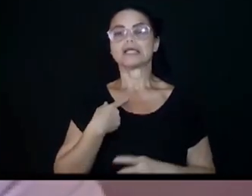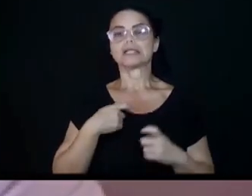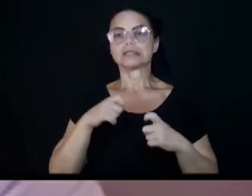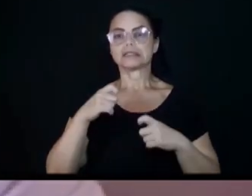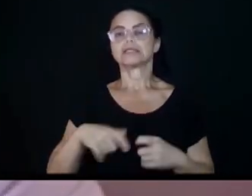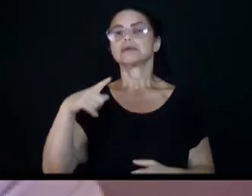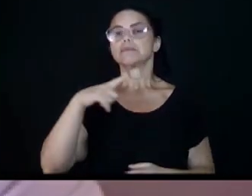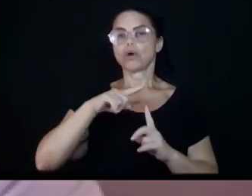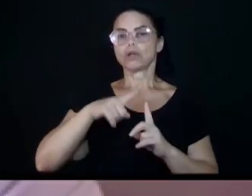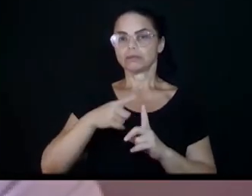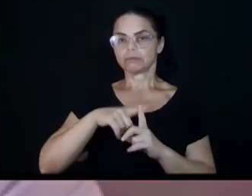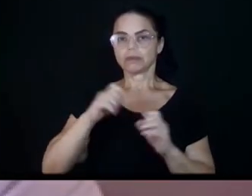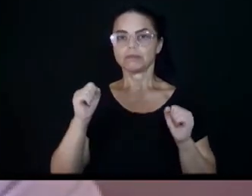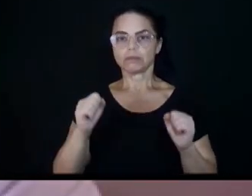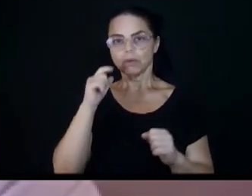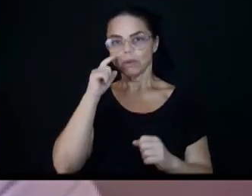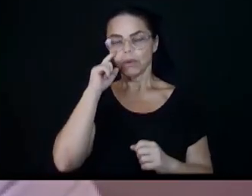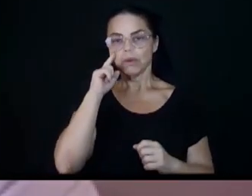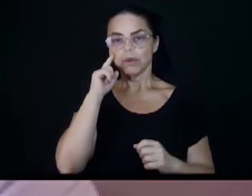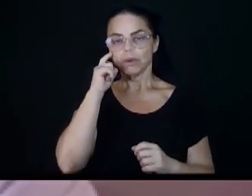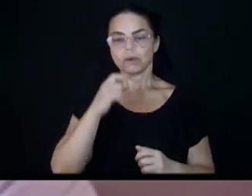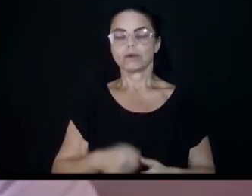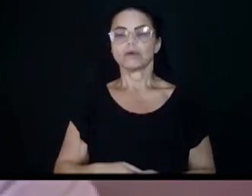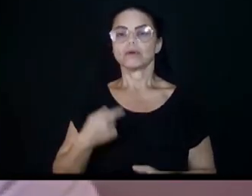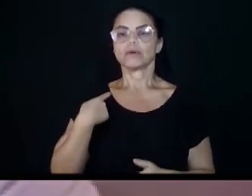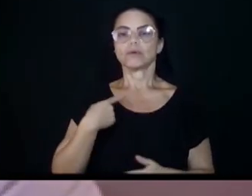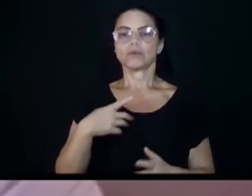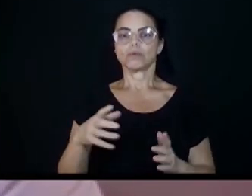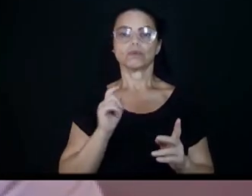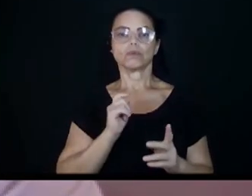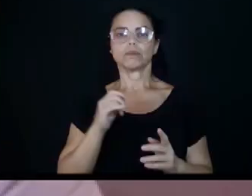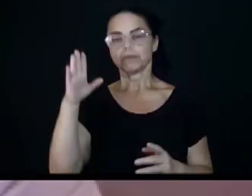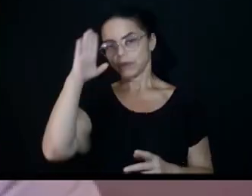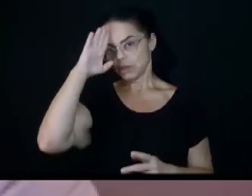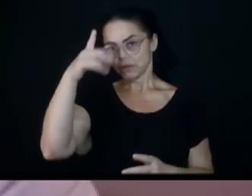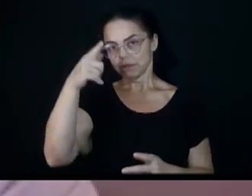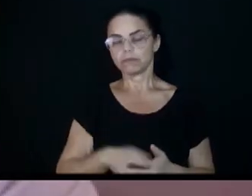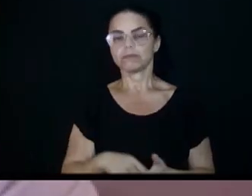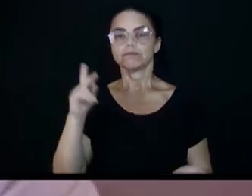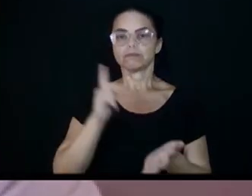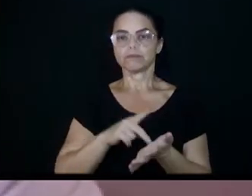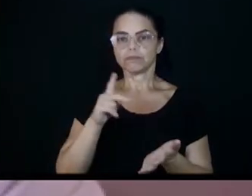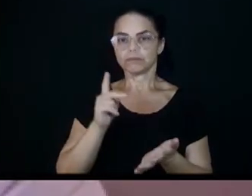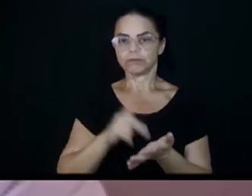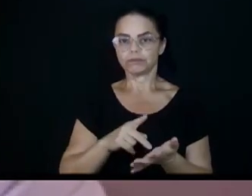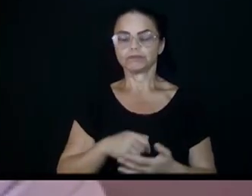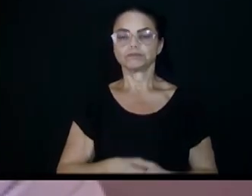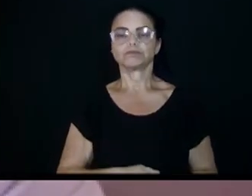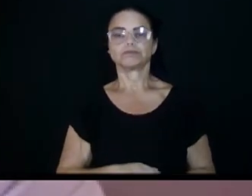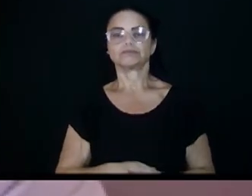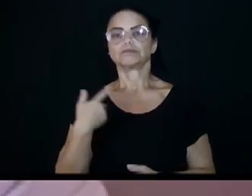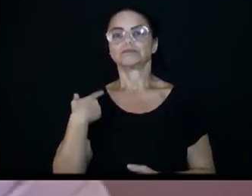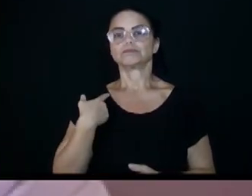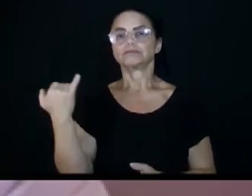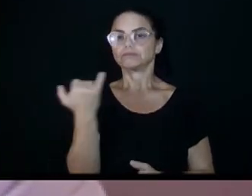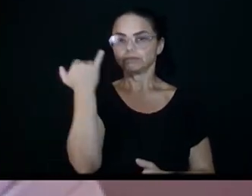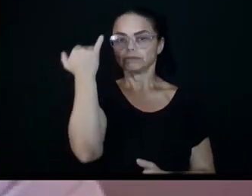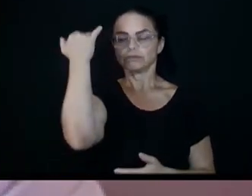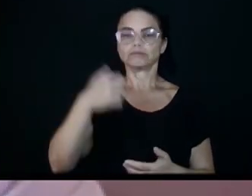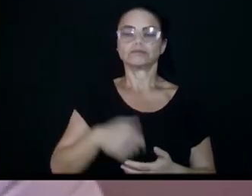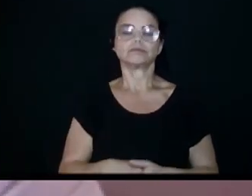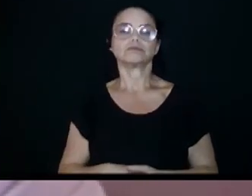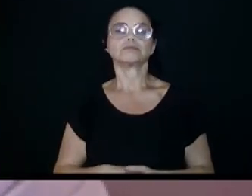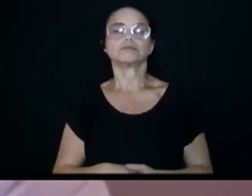é exatamente os fatores hormonais. Então, há realmente um papel muito importante, uma influência